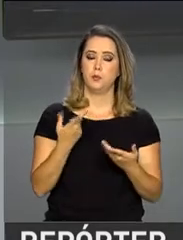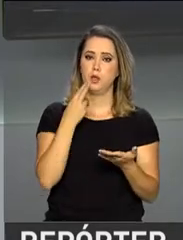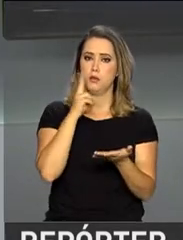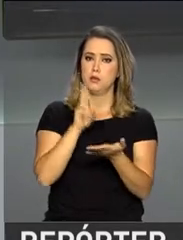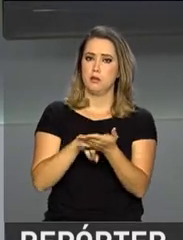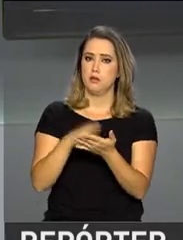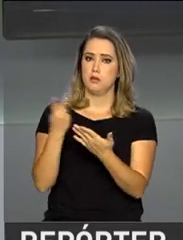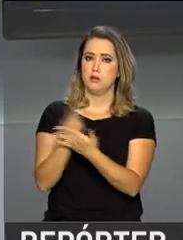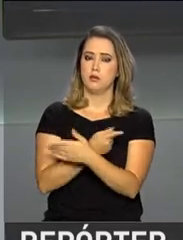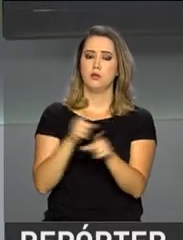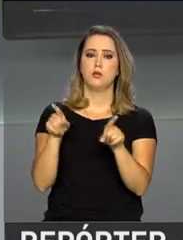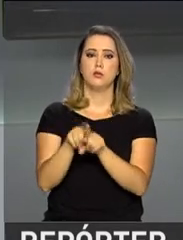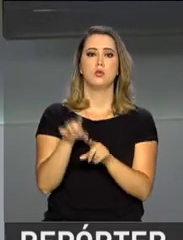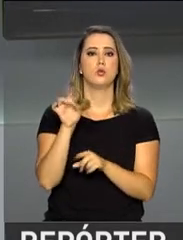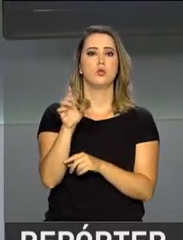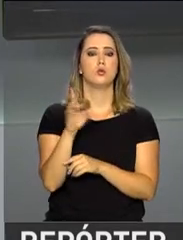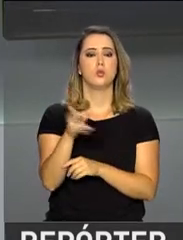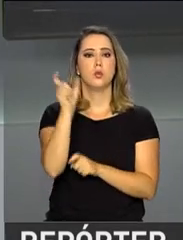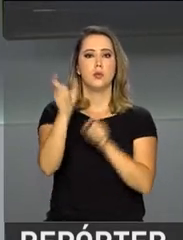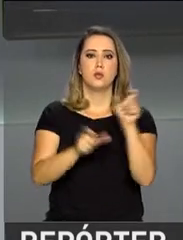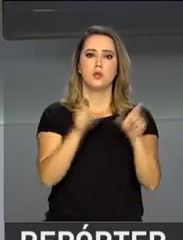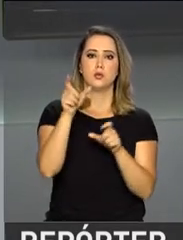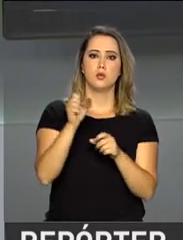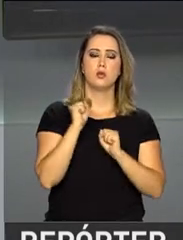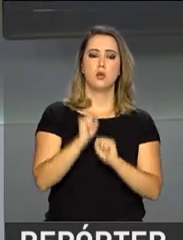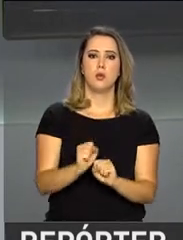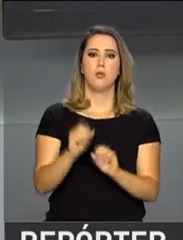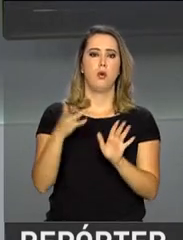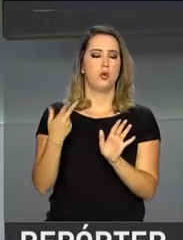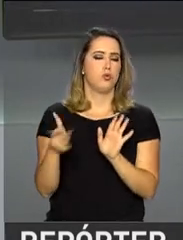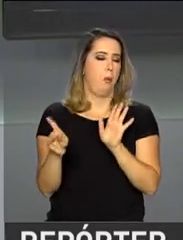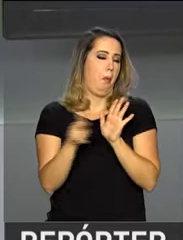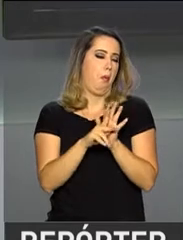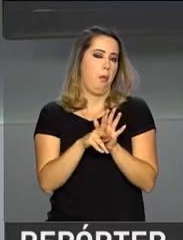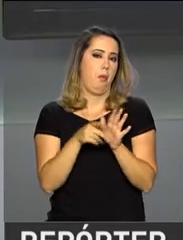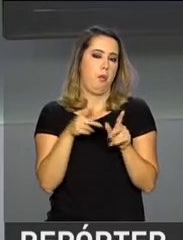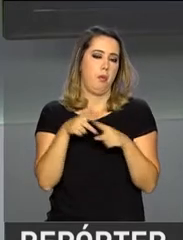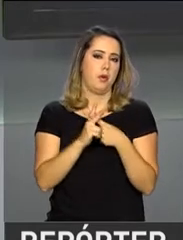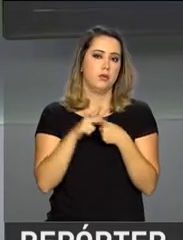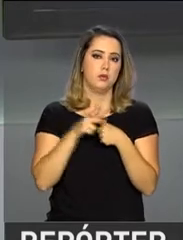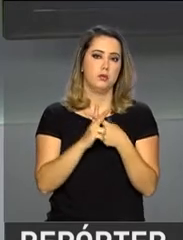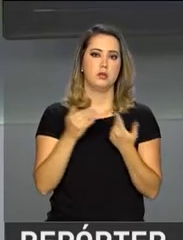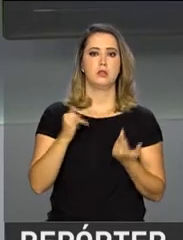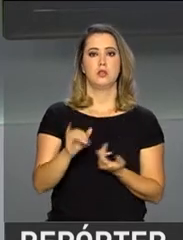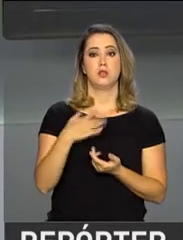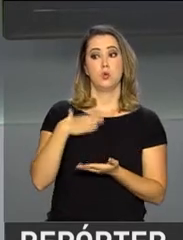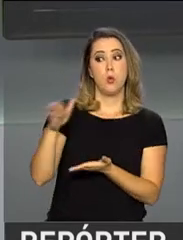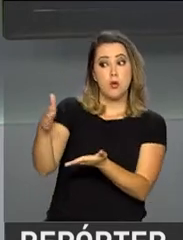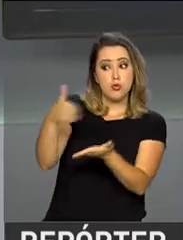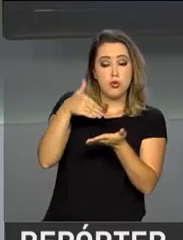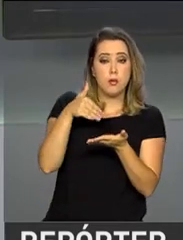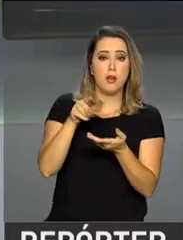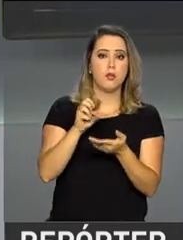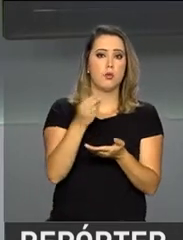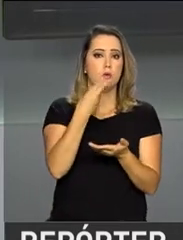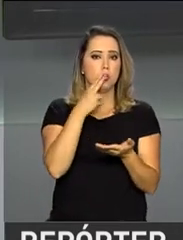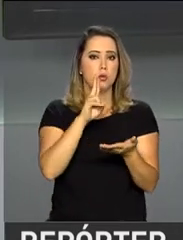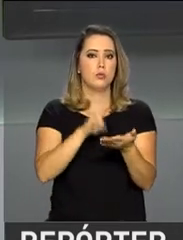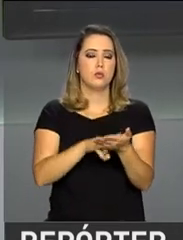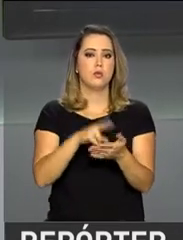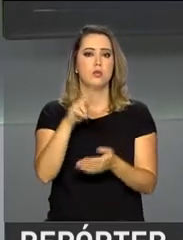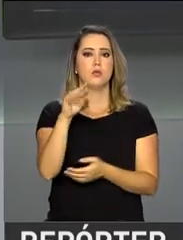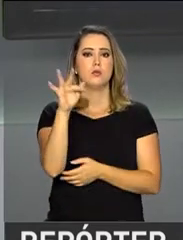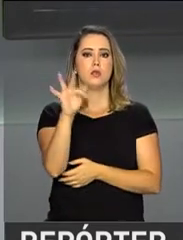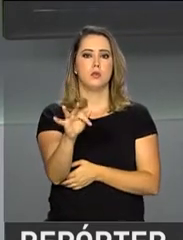as cartas são encaminhadas somente a contribuintes que podem se autorregularizar aqueles que não foram intimados nem notificados pela receita